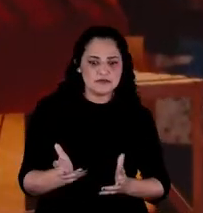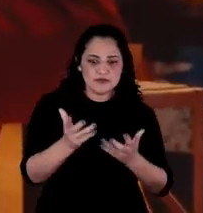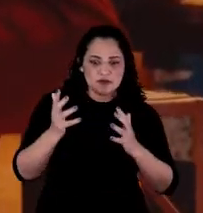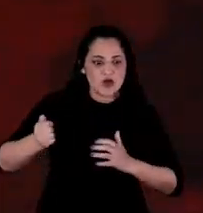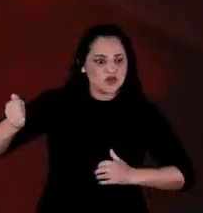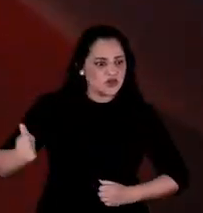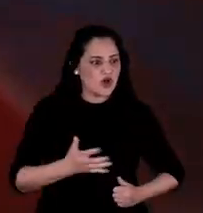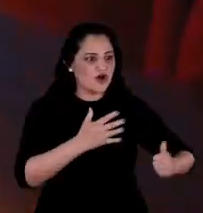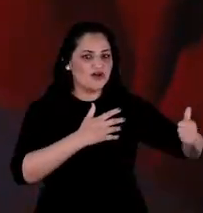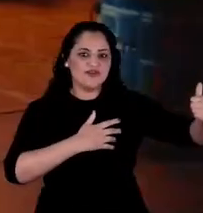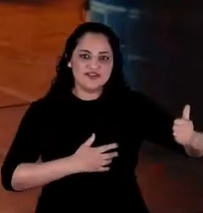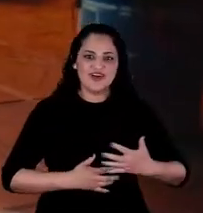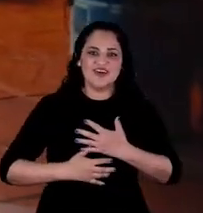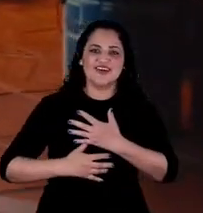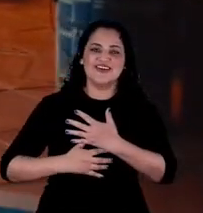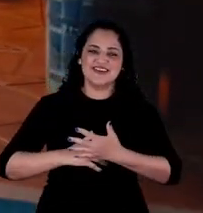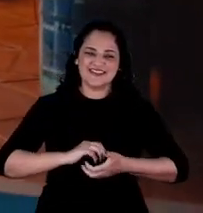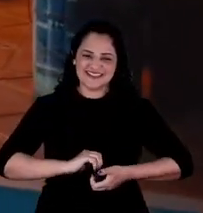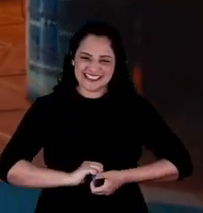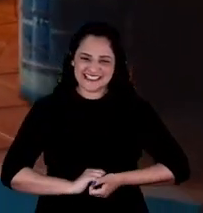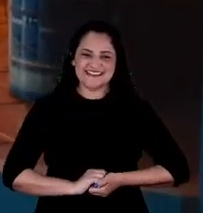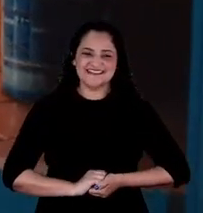promove inovações